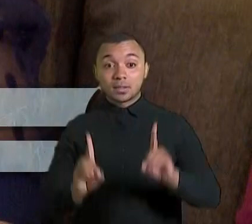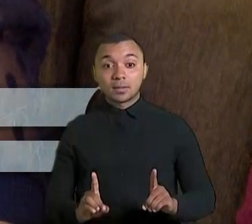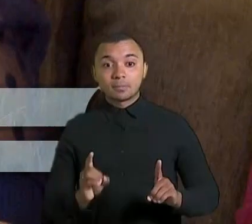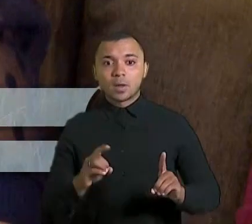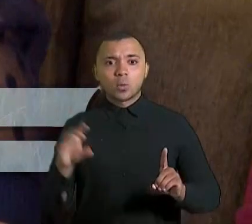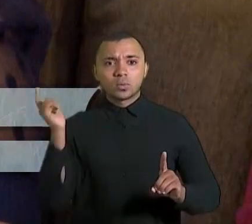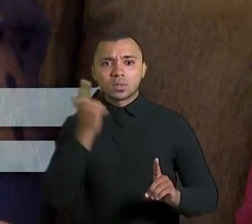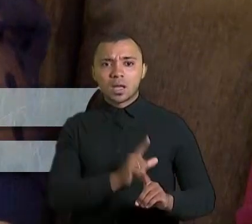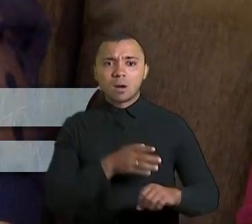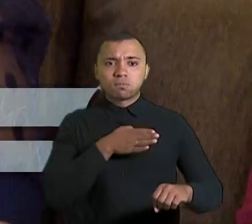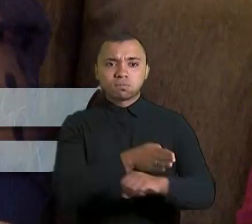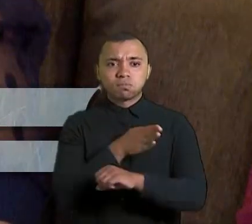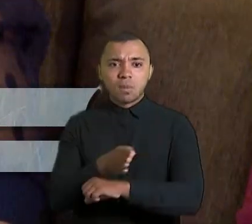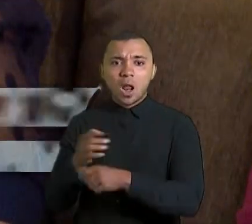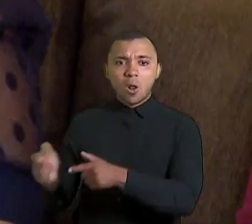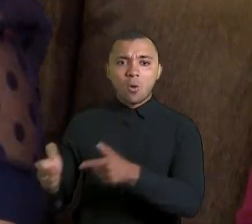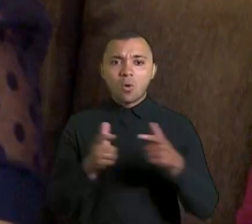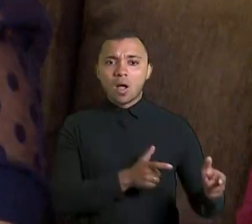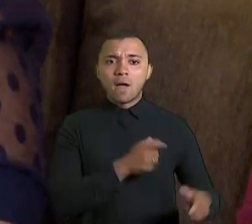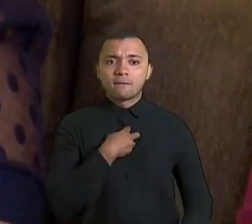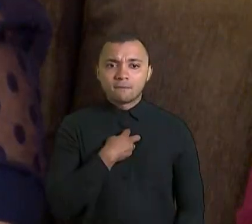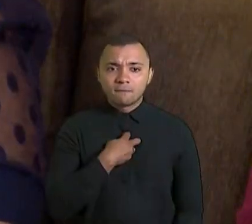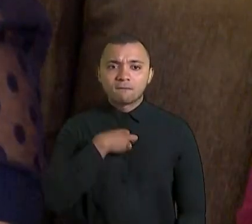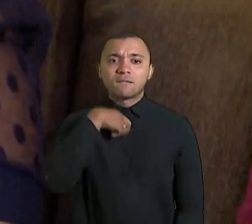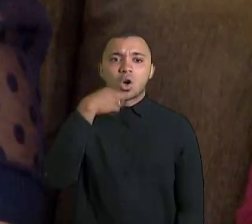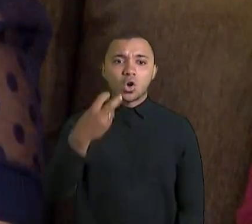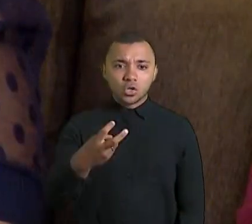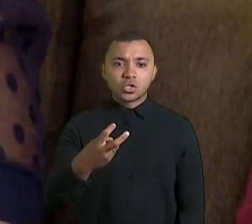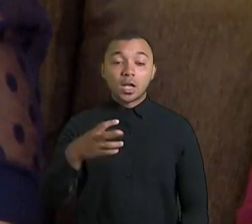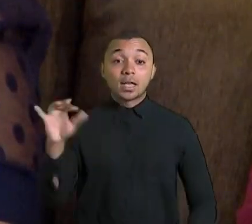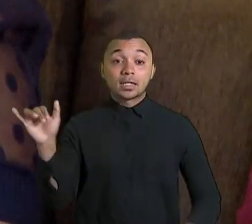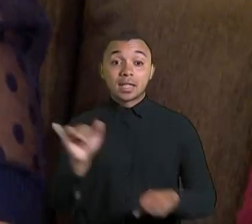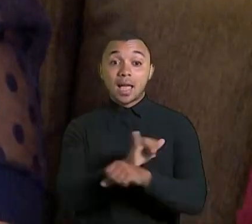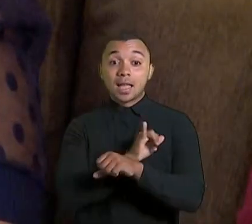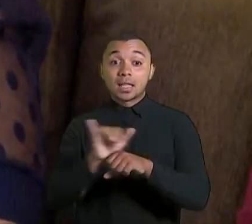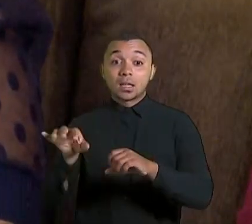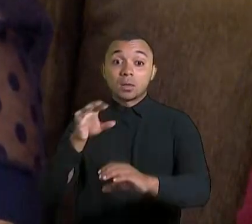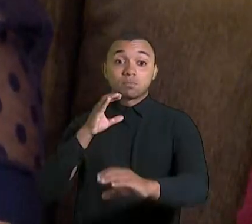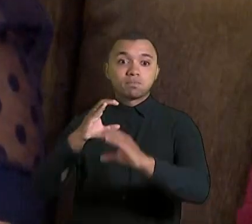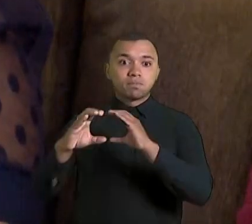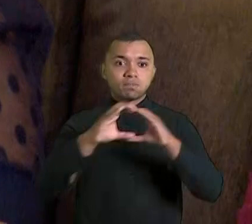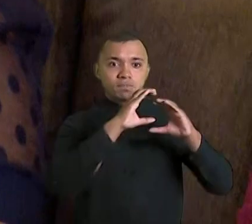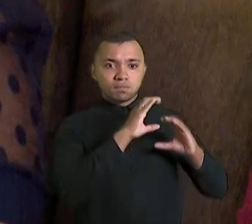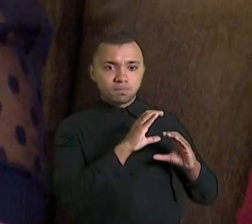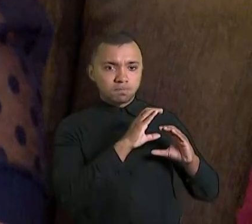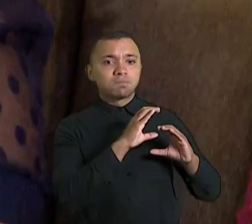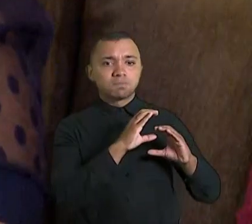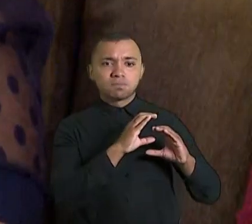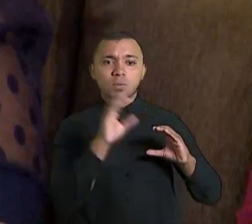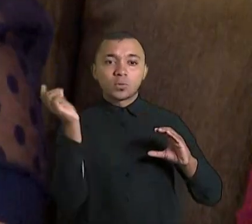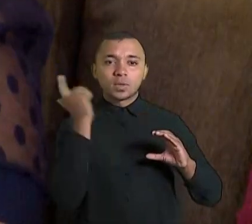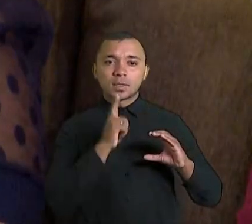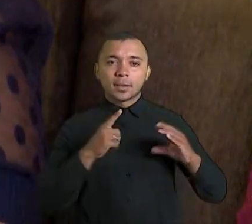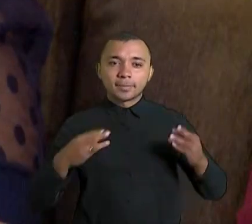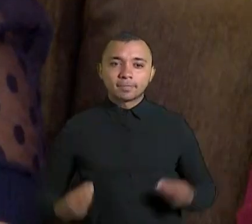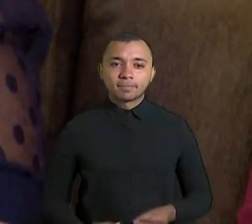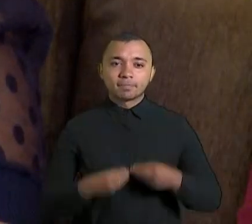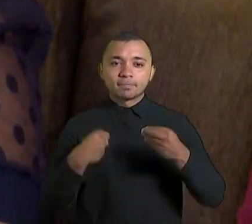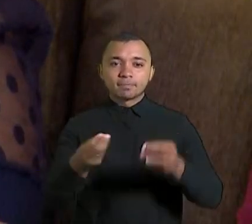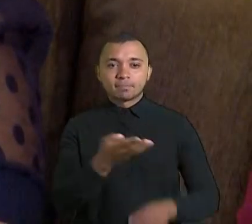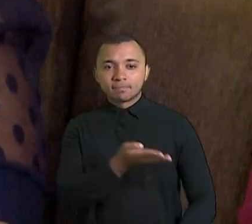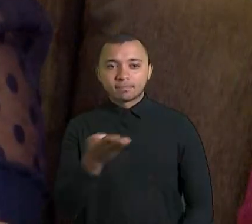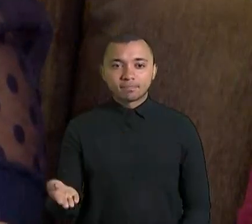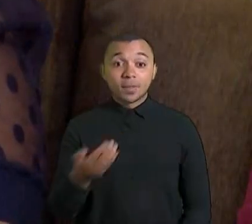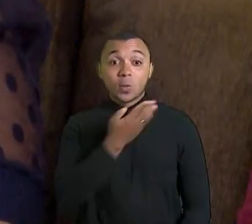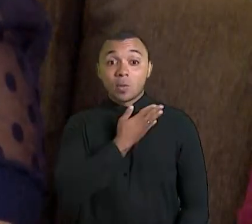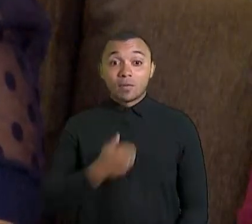seu espaço, ganhando sua voz, tendo um instrumento de comunicação, um instrumento que pode chegar até os nossos